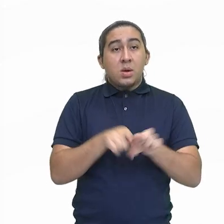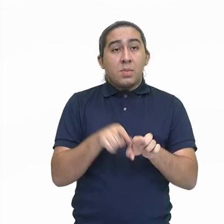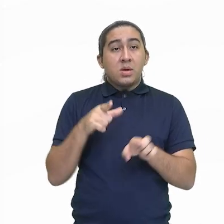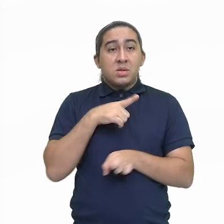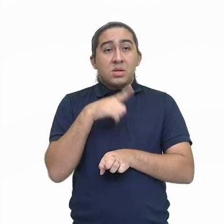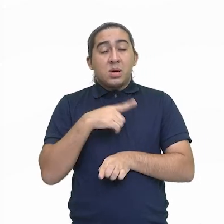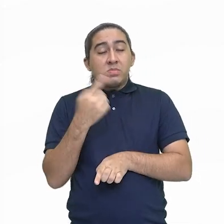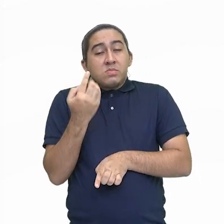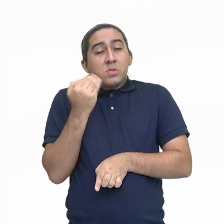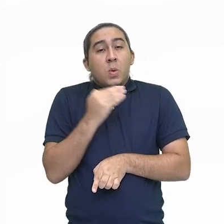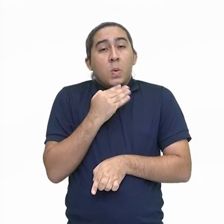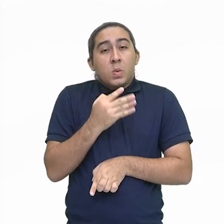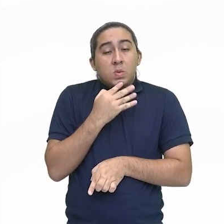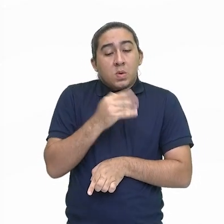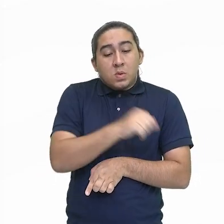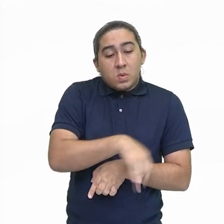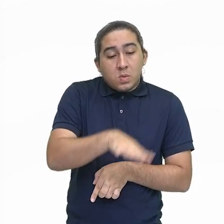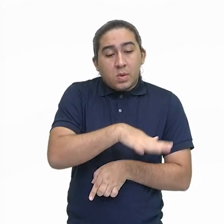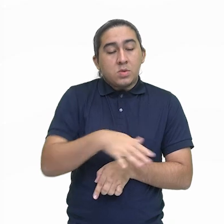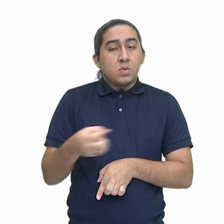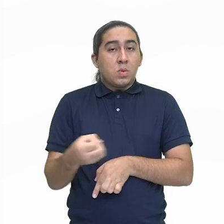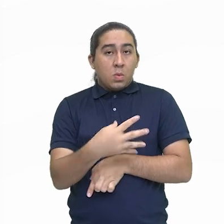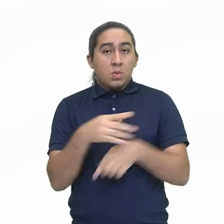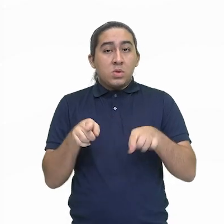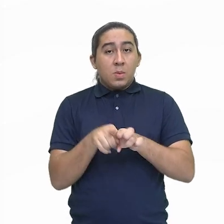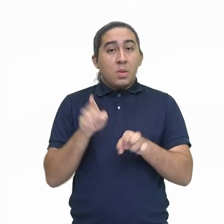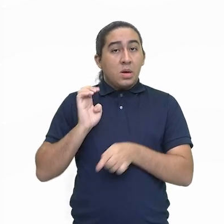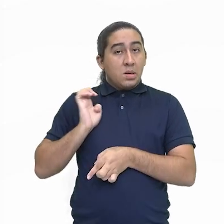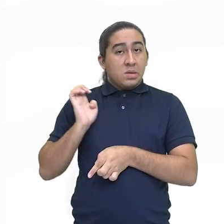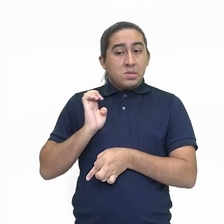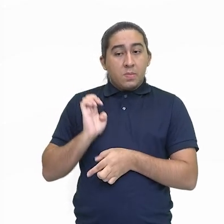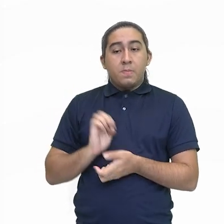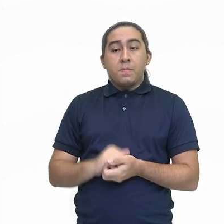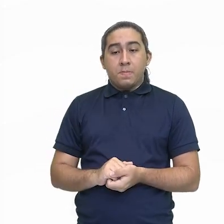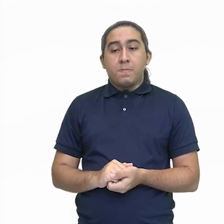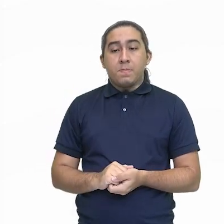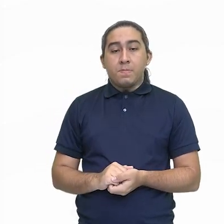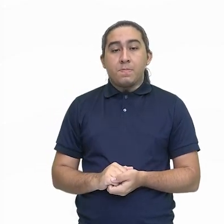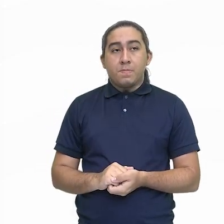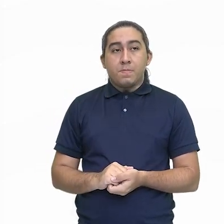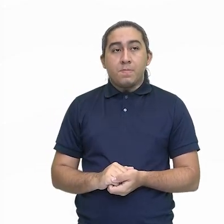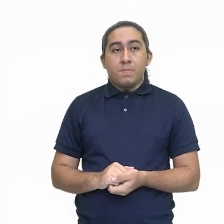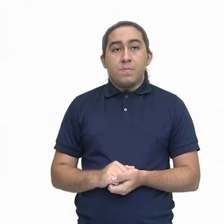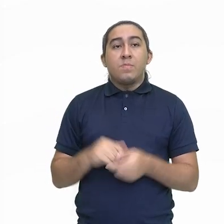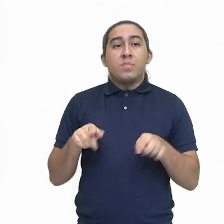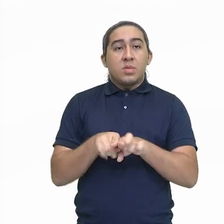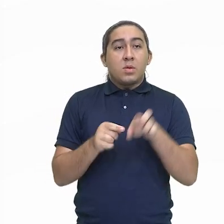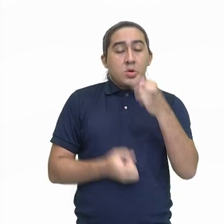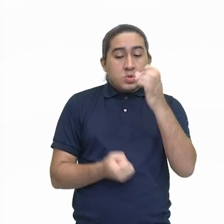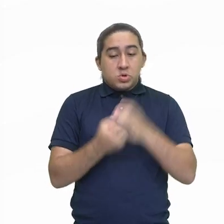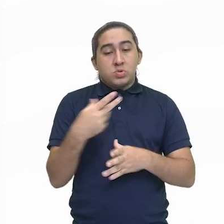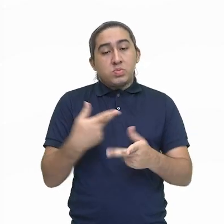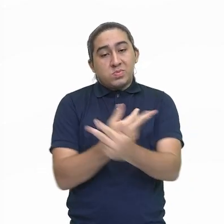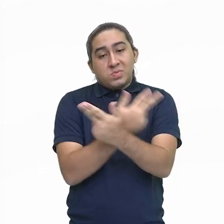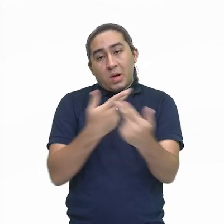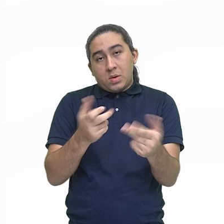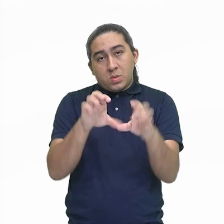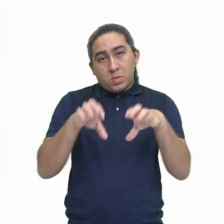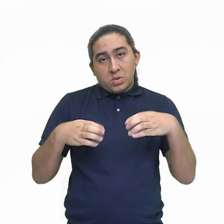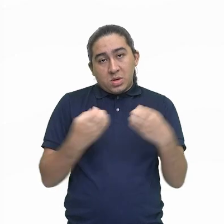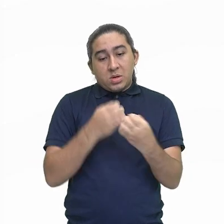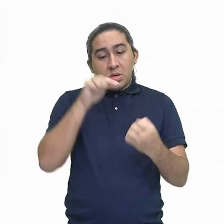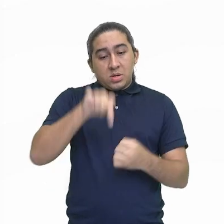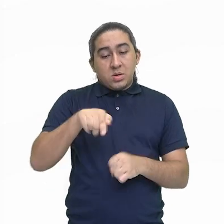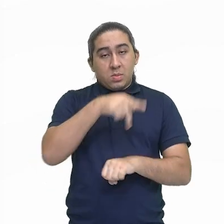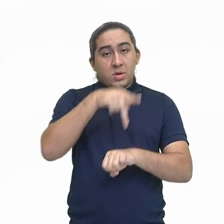terras e, consequentemente, o enriquecimento, né? E aí nós temos a formação de diversas comunidades aqui no Brasil,